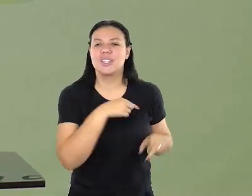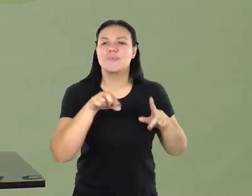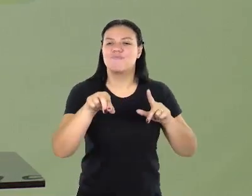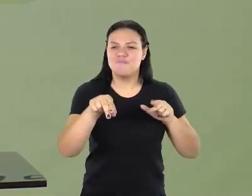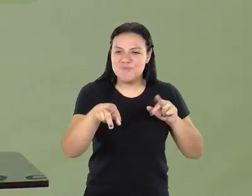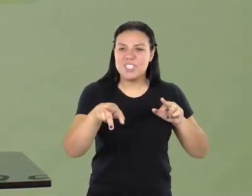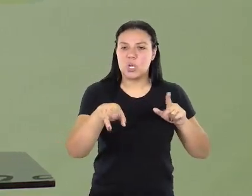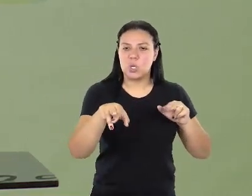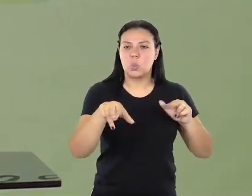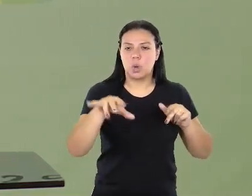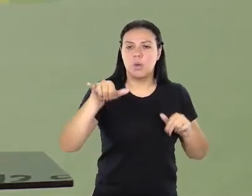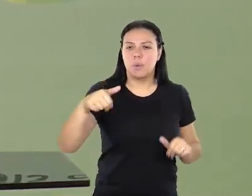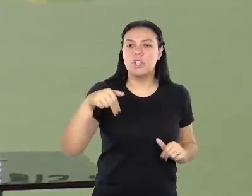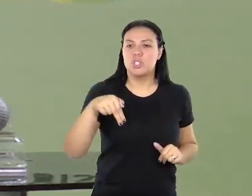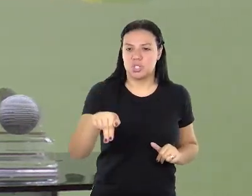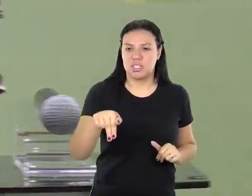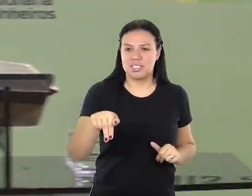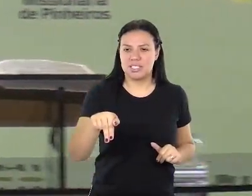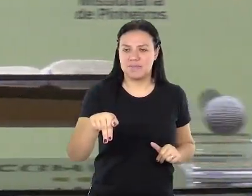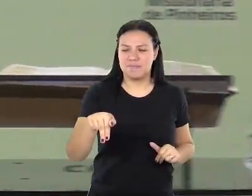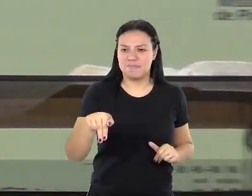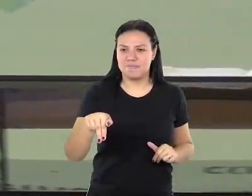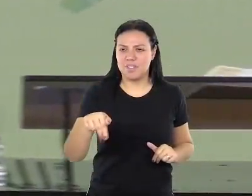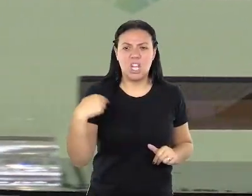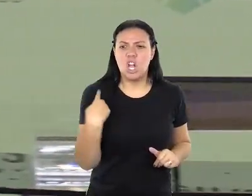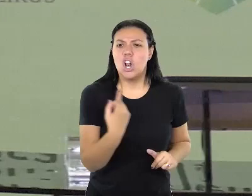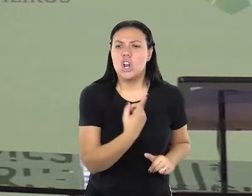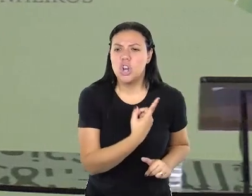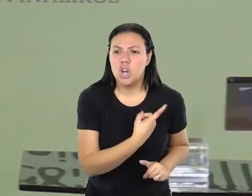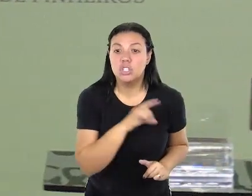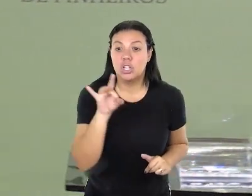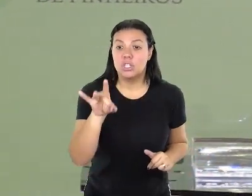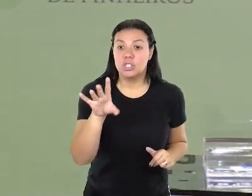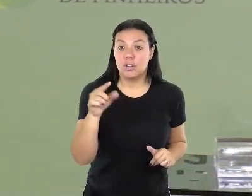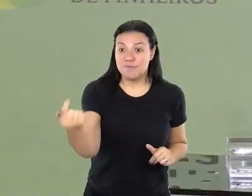Nós somos tão sem vergonha que agora nós só estamos vindo num culto.